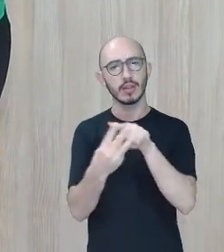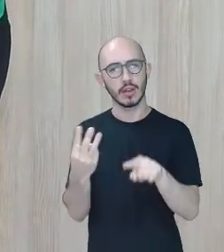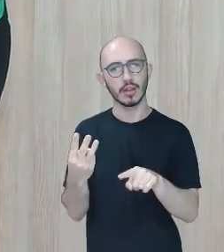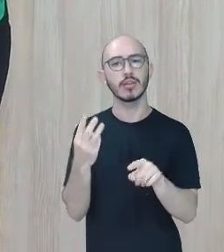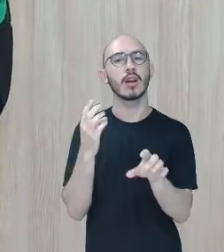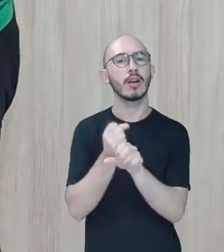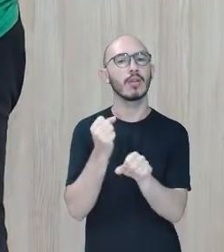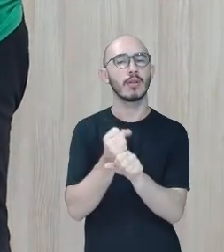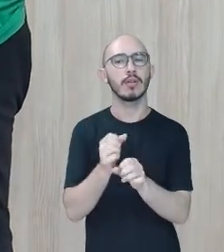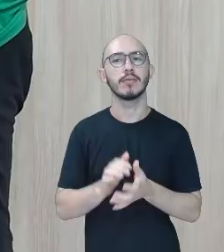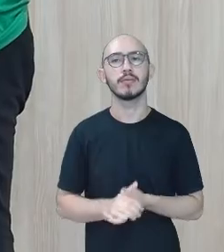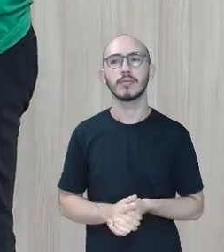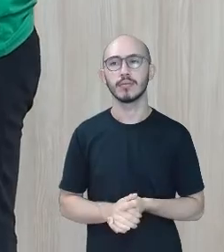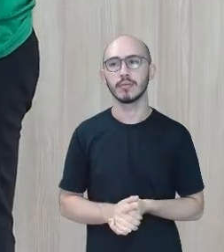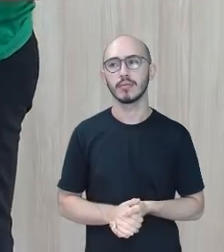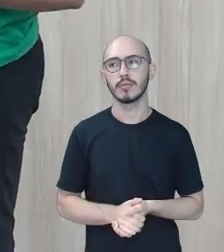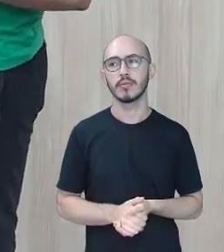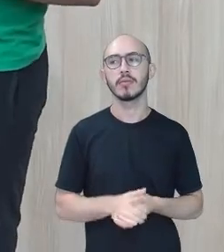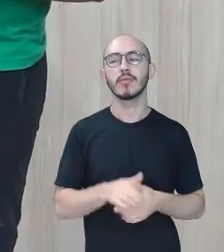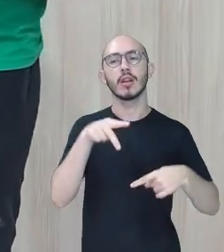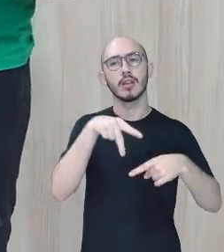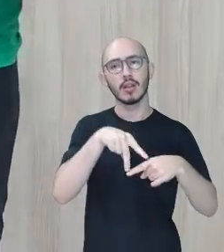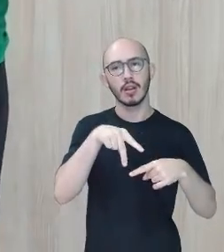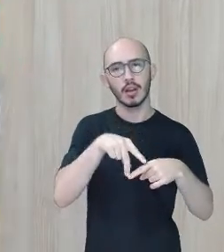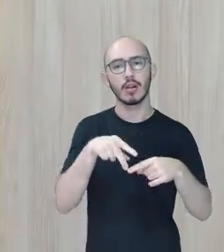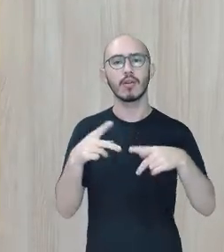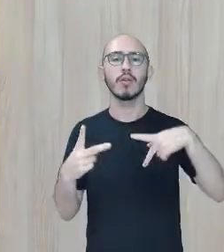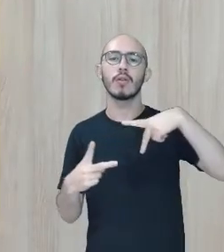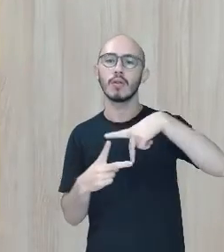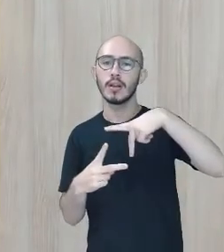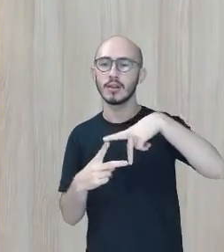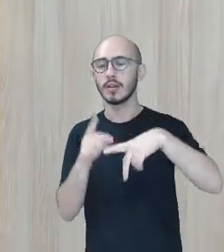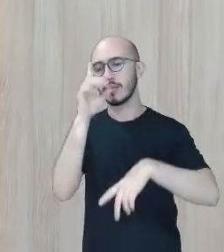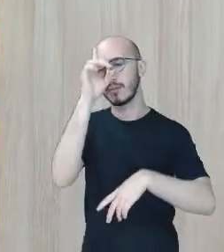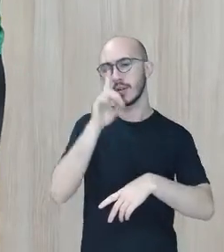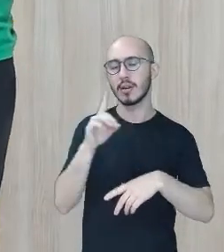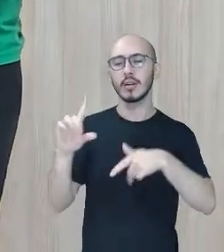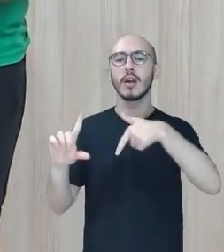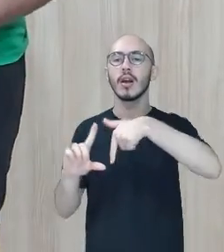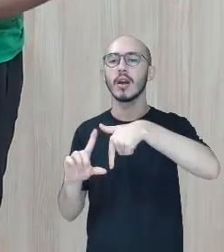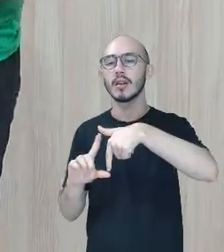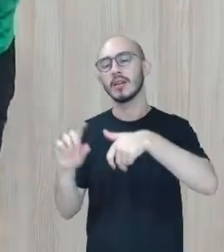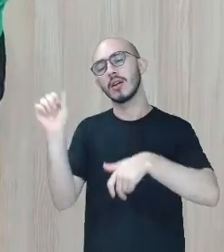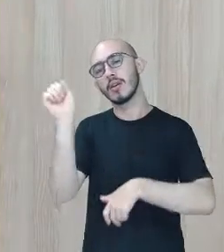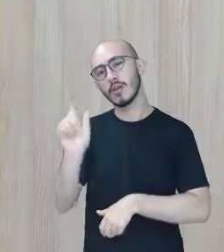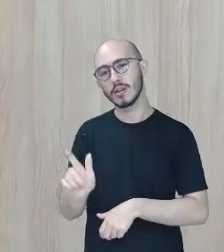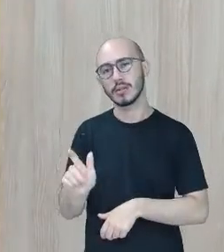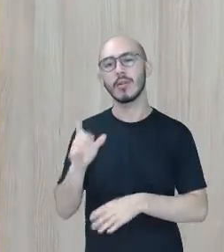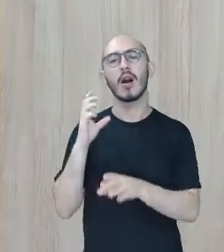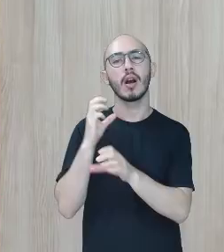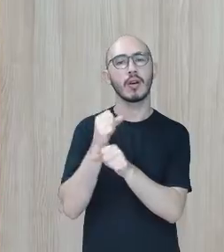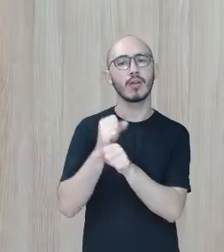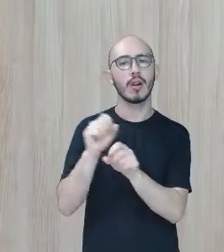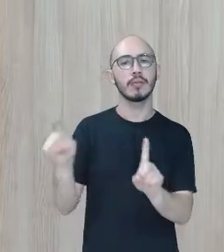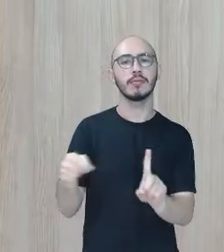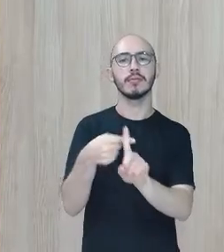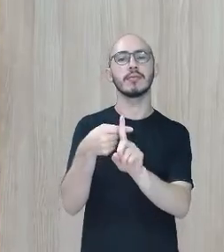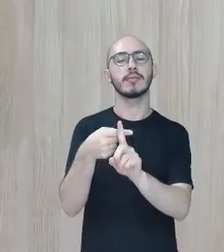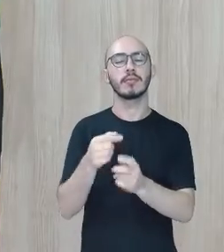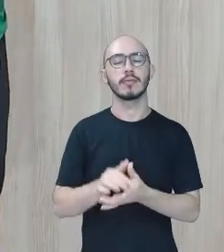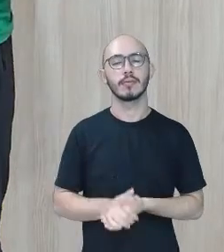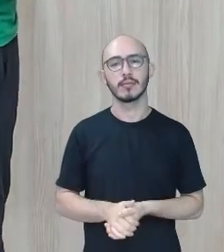aí, desculpa, tá bom? A área do triângulo verde, a área do quadrado amarelo e a área do retângulozinho